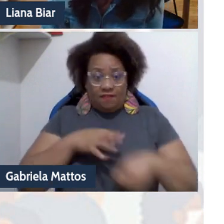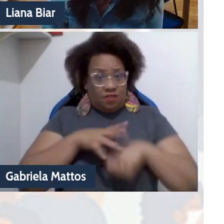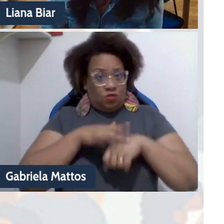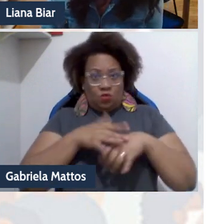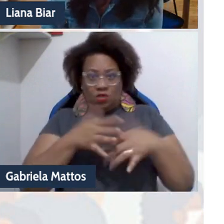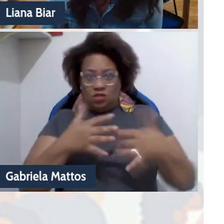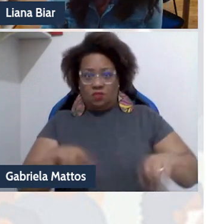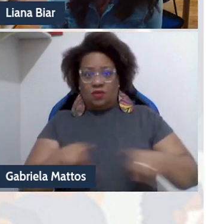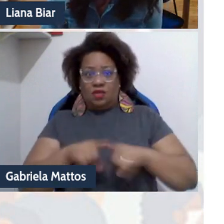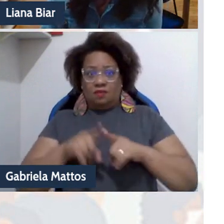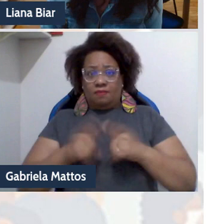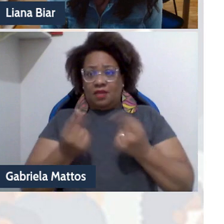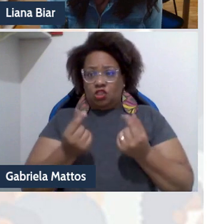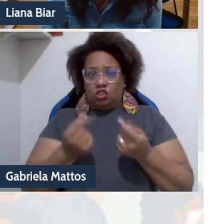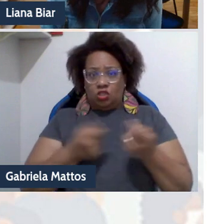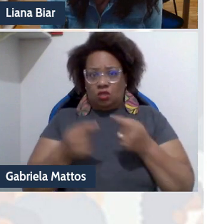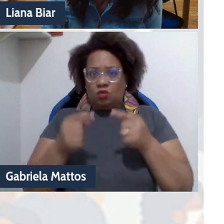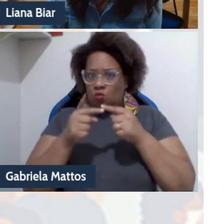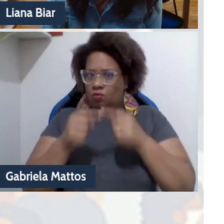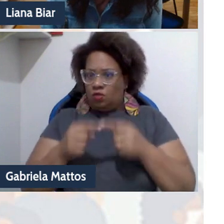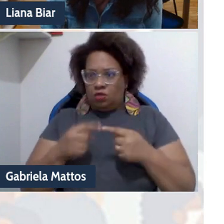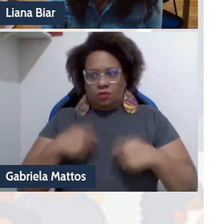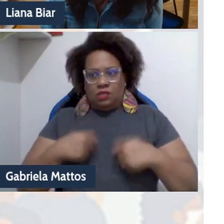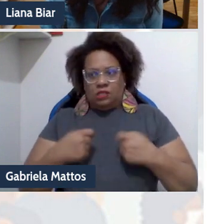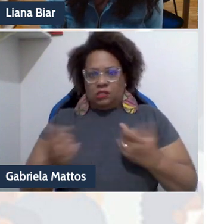combina esses dois fatores.